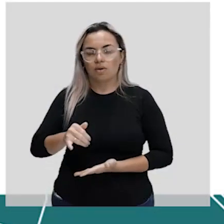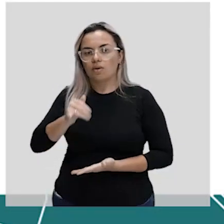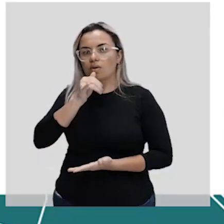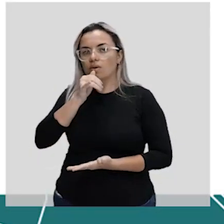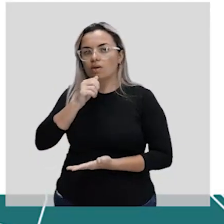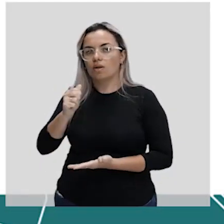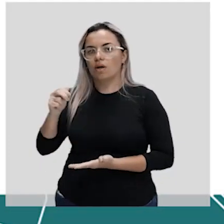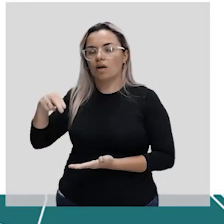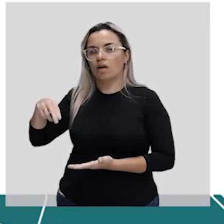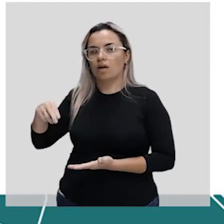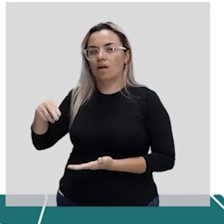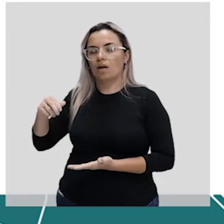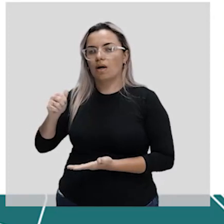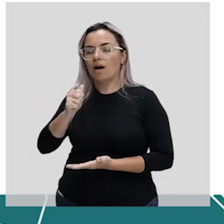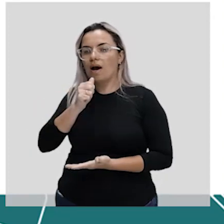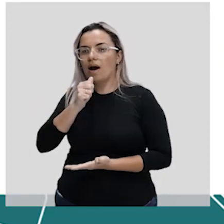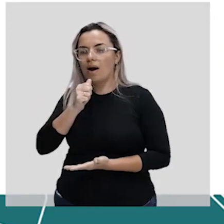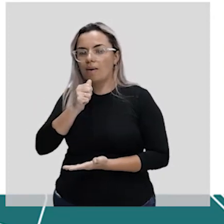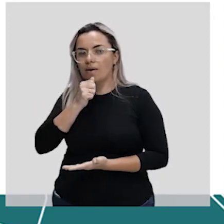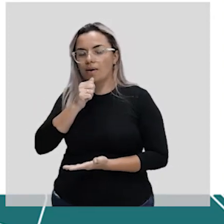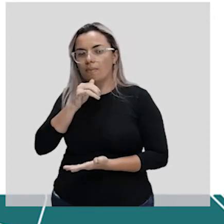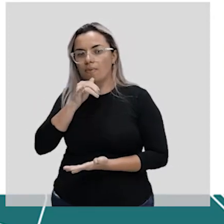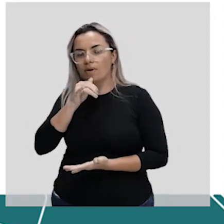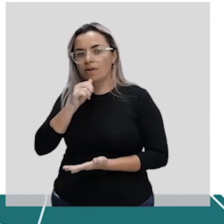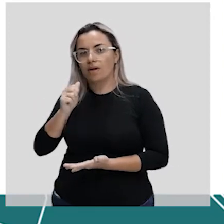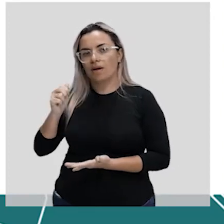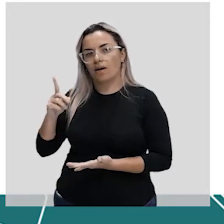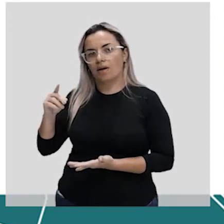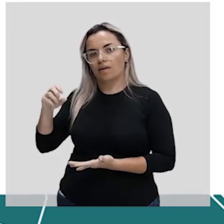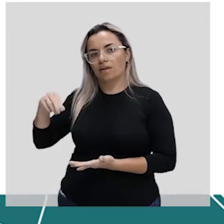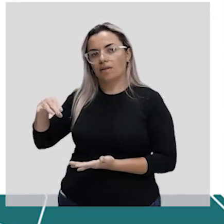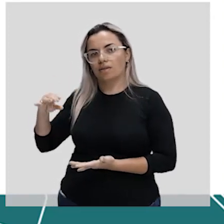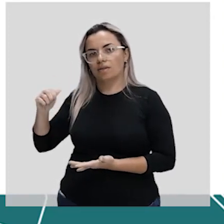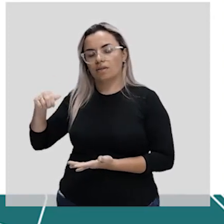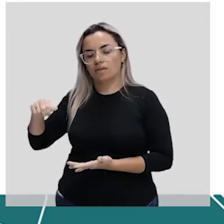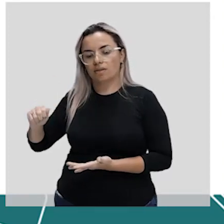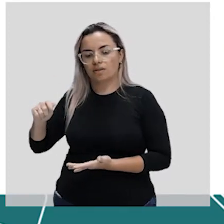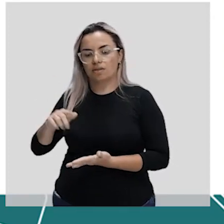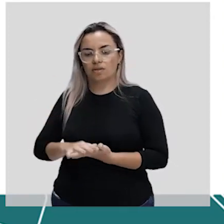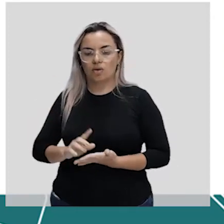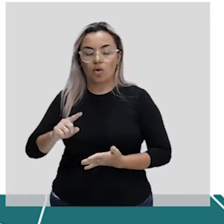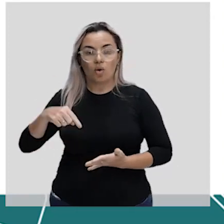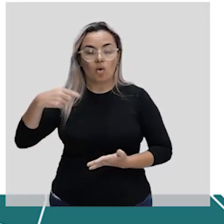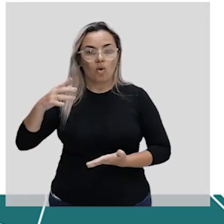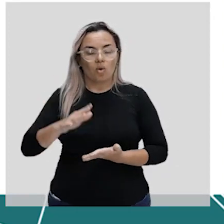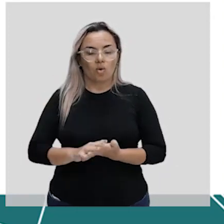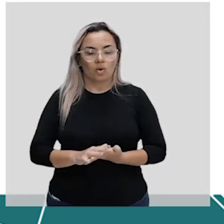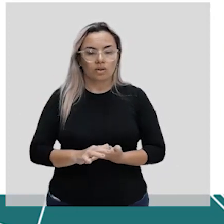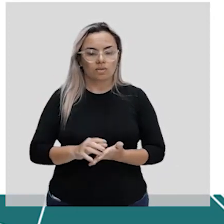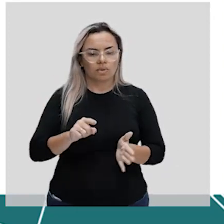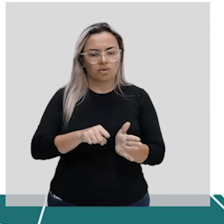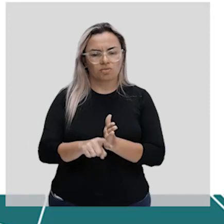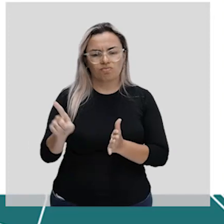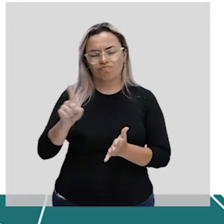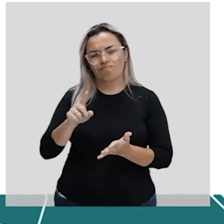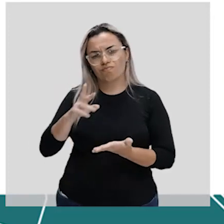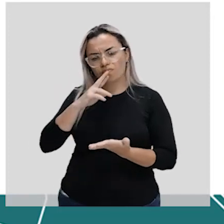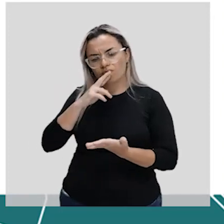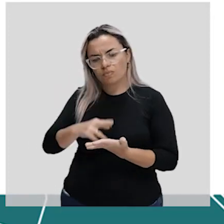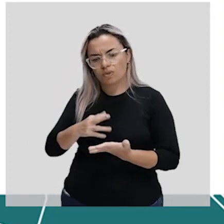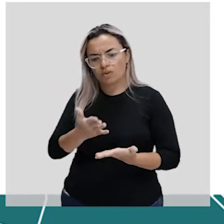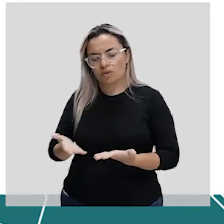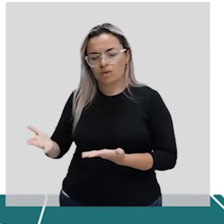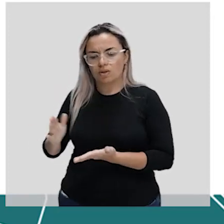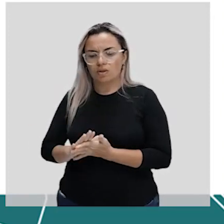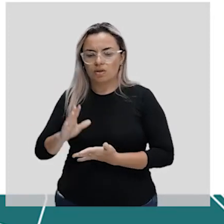Algumas questões não foram resolvidas, né? O Stanley Miller, juntamente com o colega dele, eles descobriram